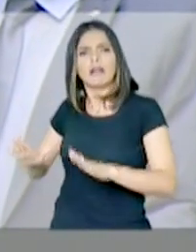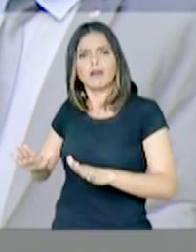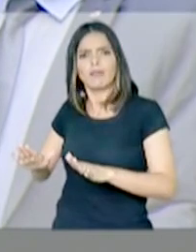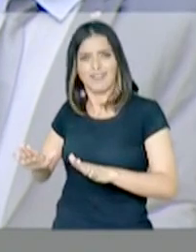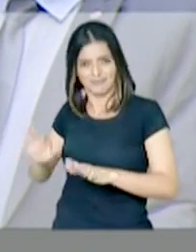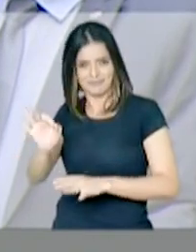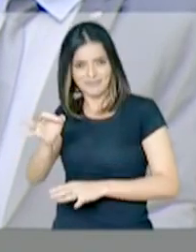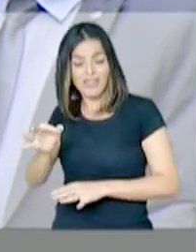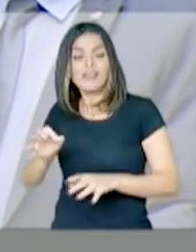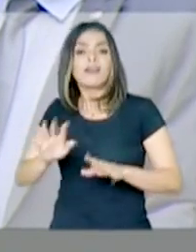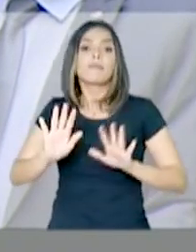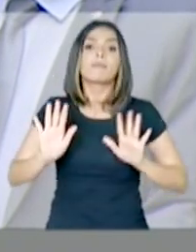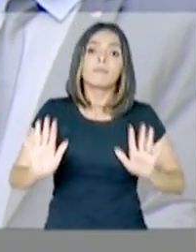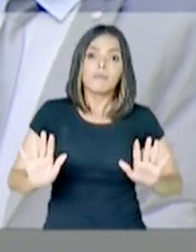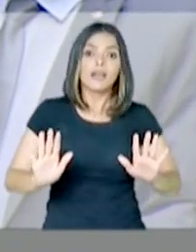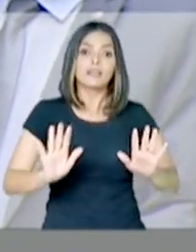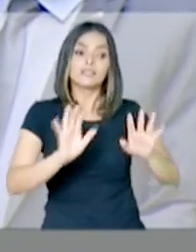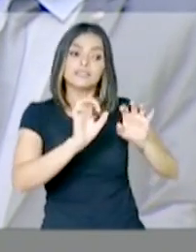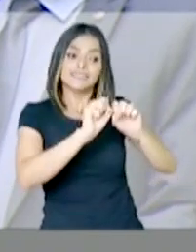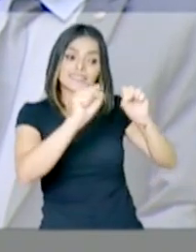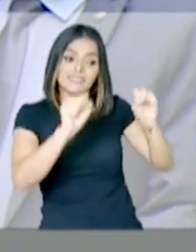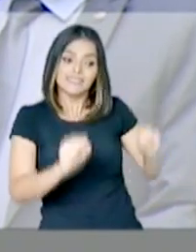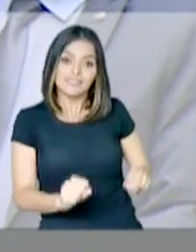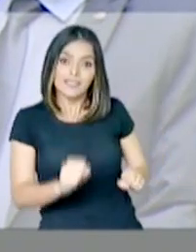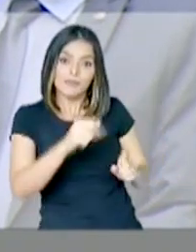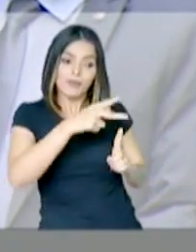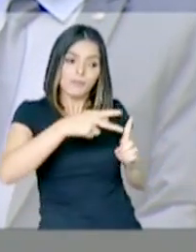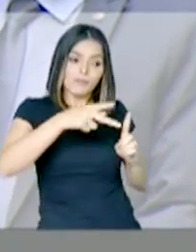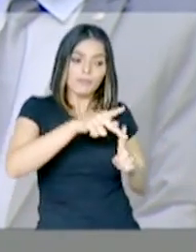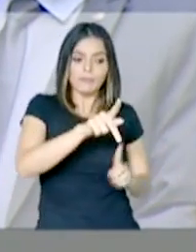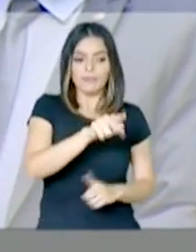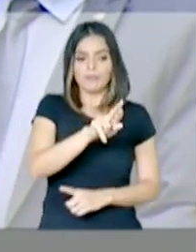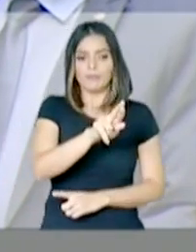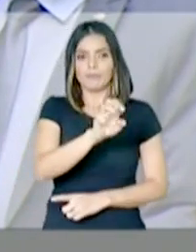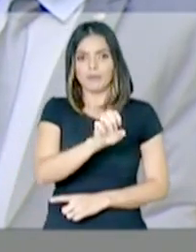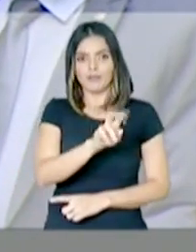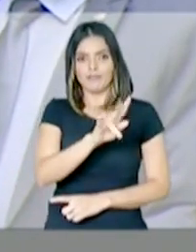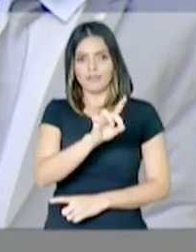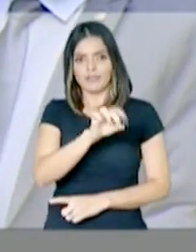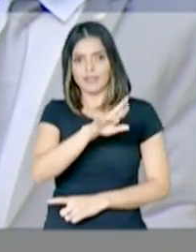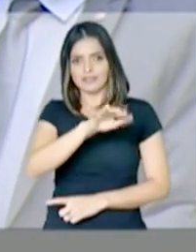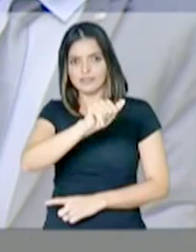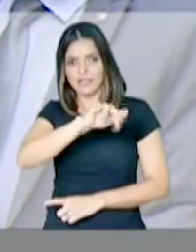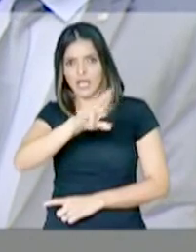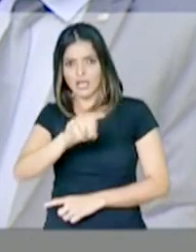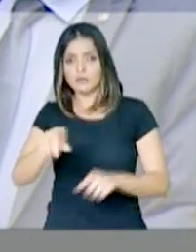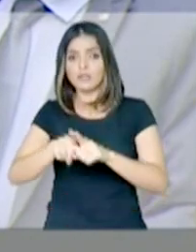E o nosso sistema previdenciário e de assistência,